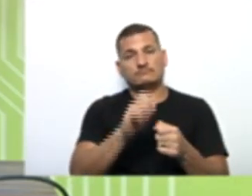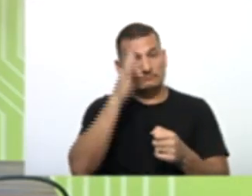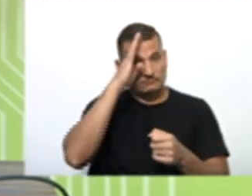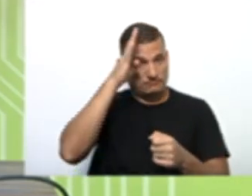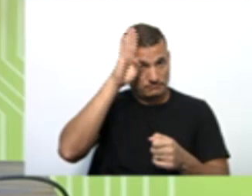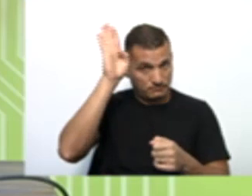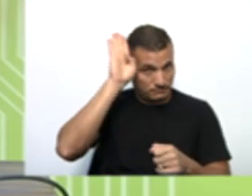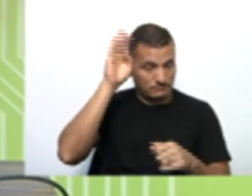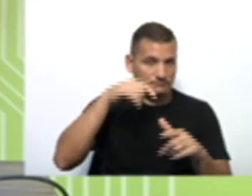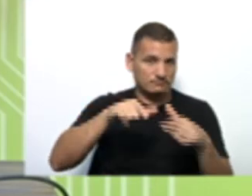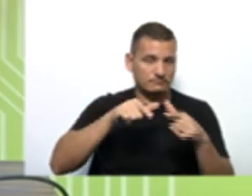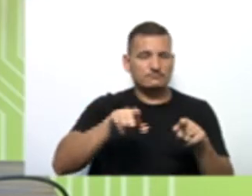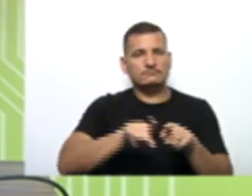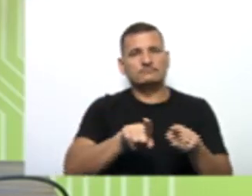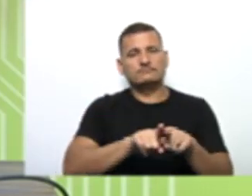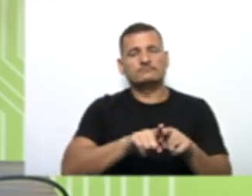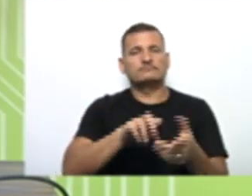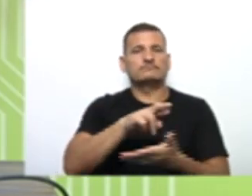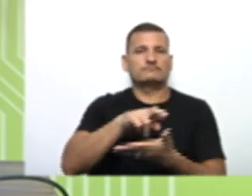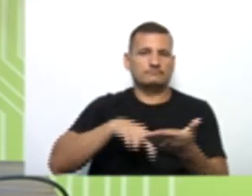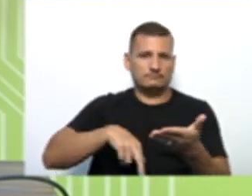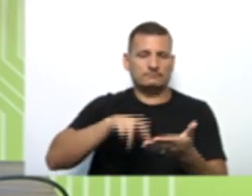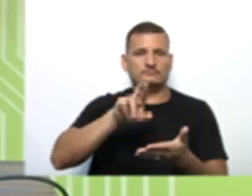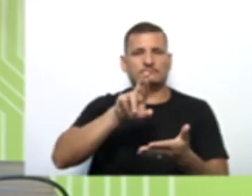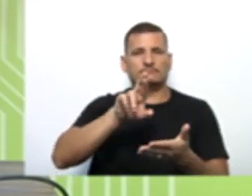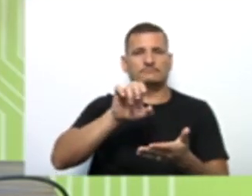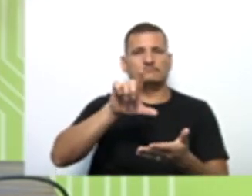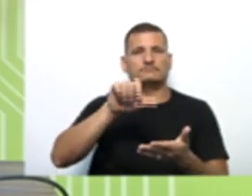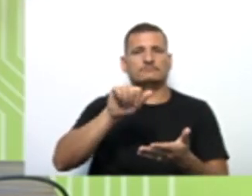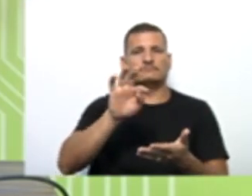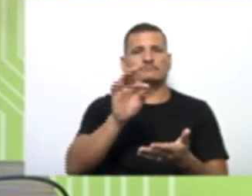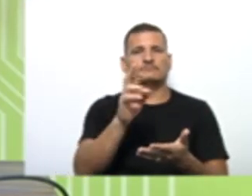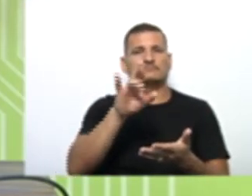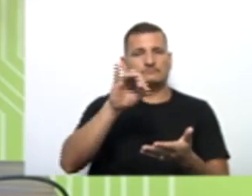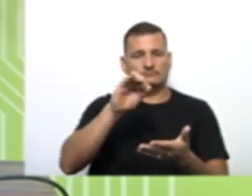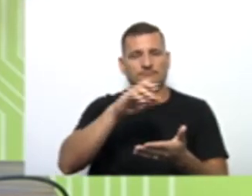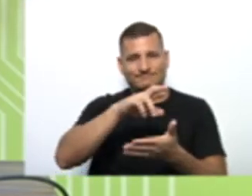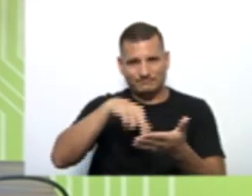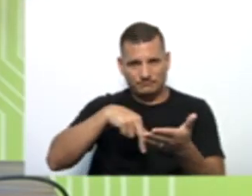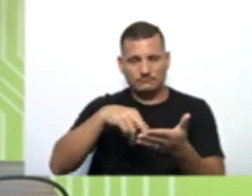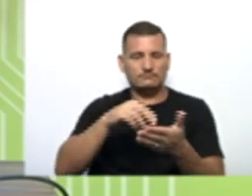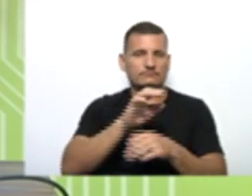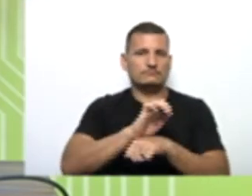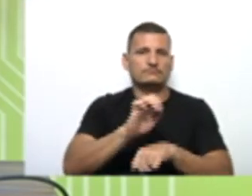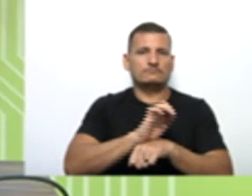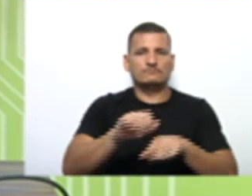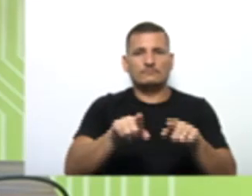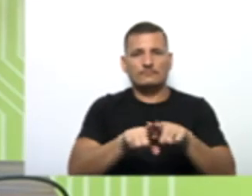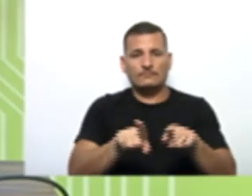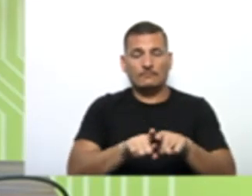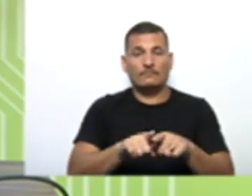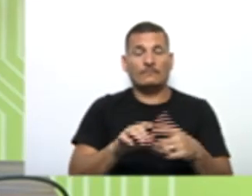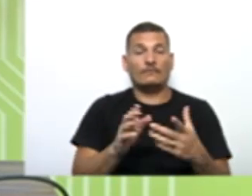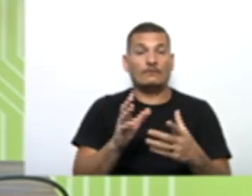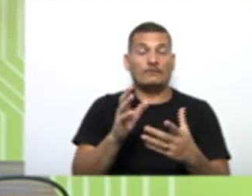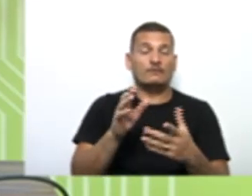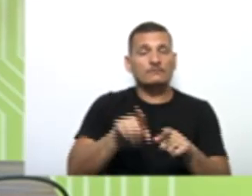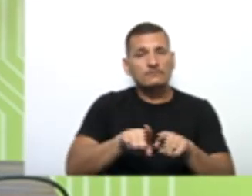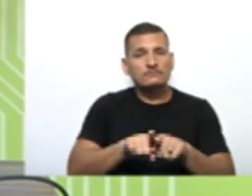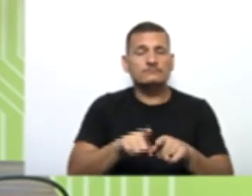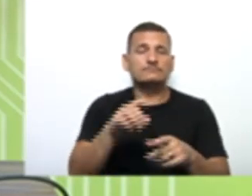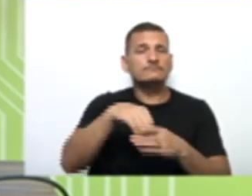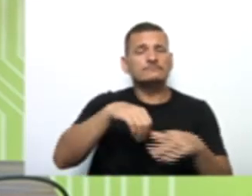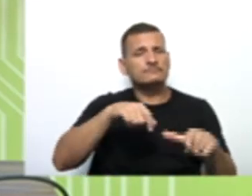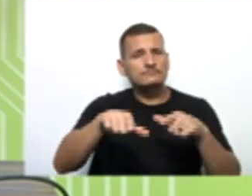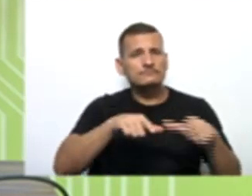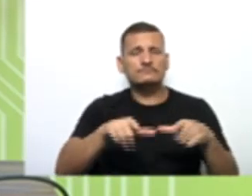o relatório de estágio, que é a atividade obrigatória do curso, e nas atividades de técnico em informática vão ter que